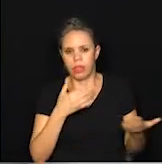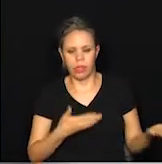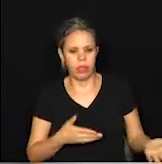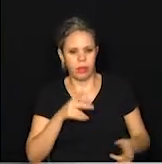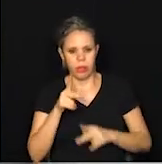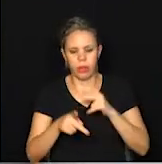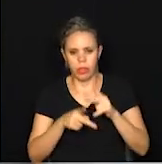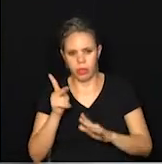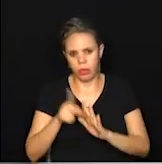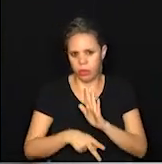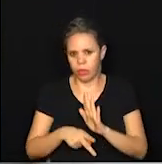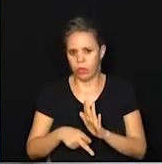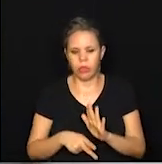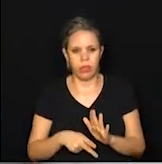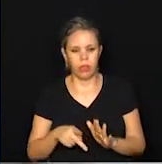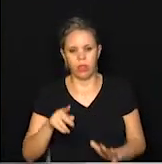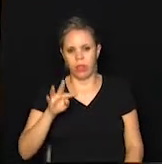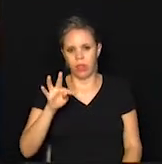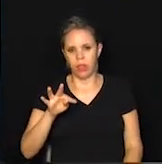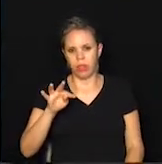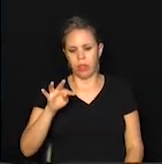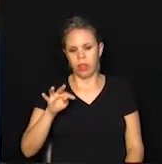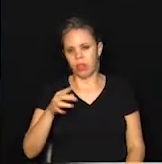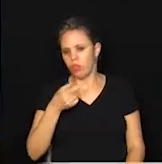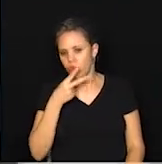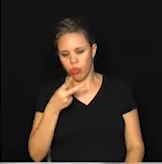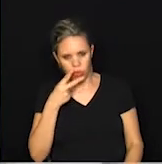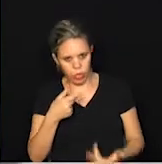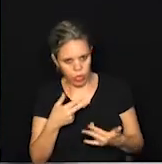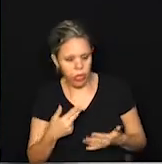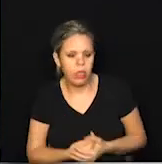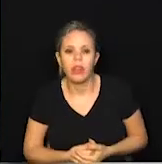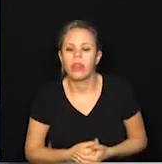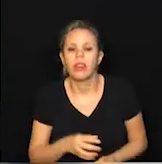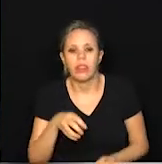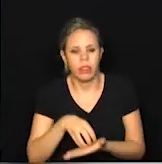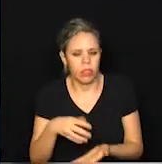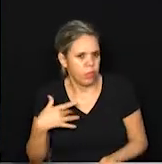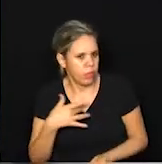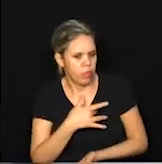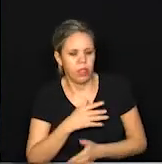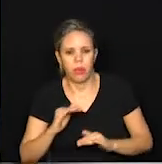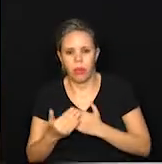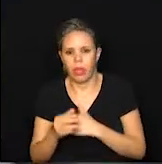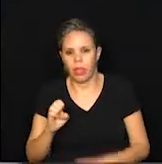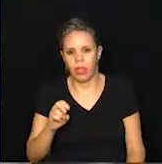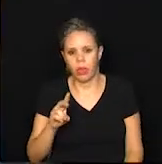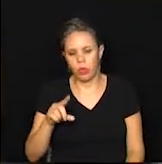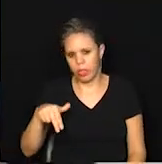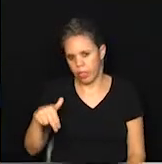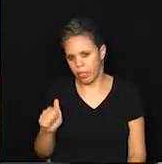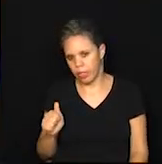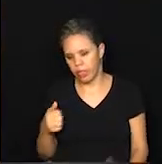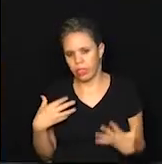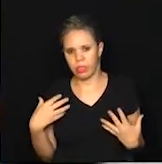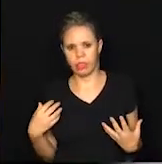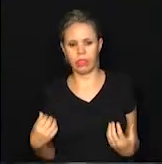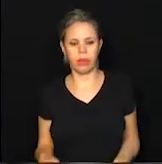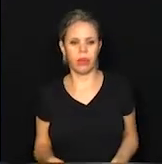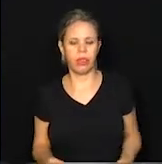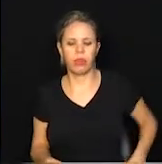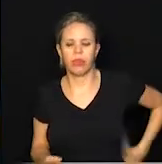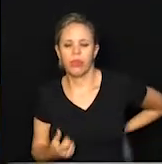pessoal do projeto de tabagismo do Centro de Saúde do Jardim Olina. Ele abraçou ali, mesmo sem